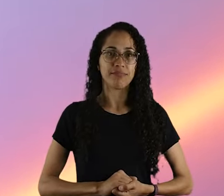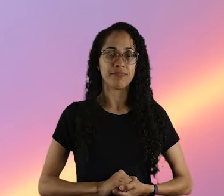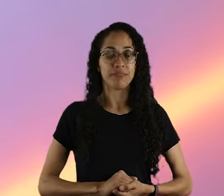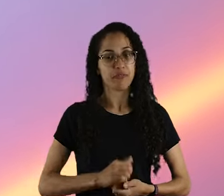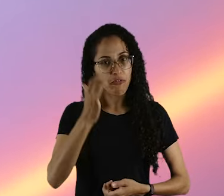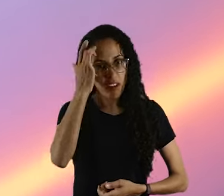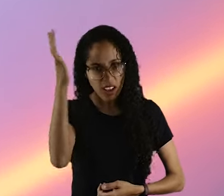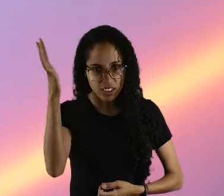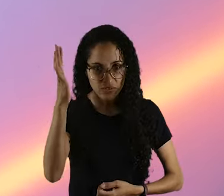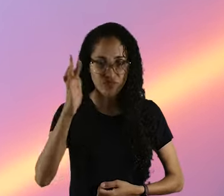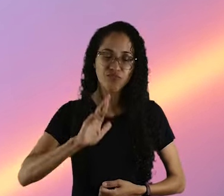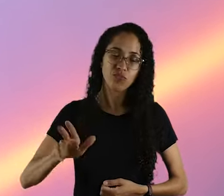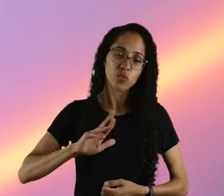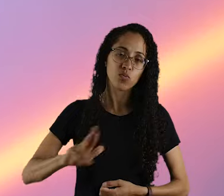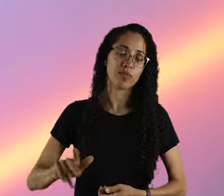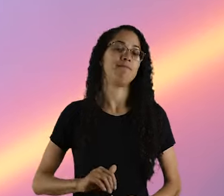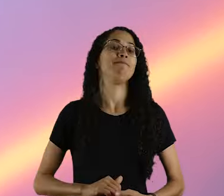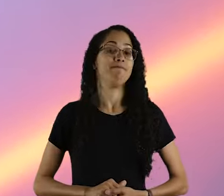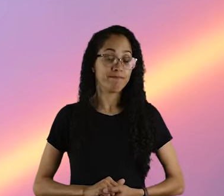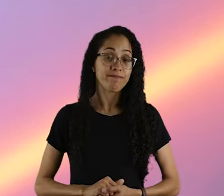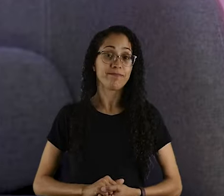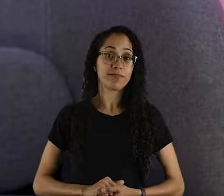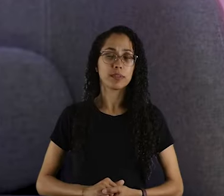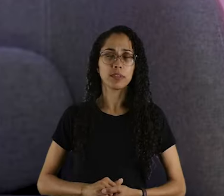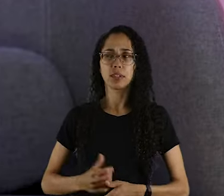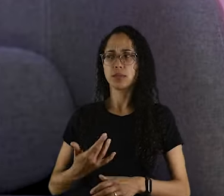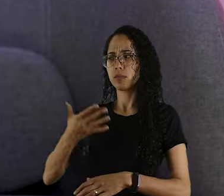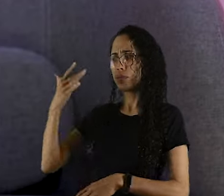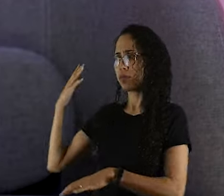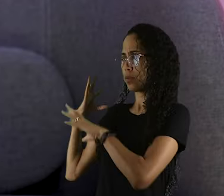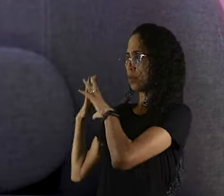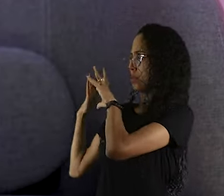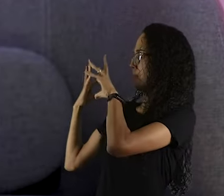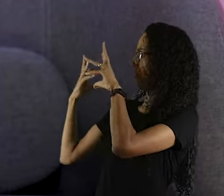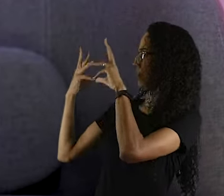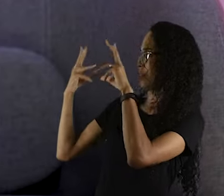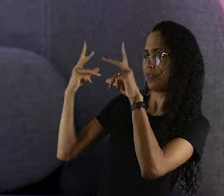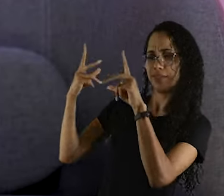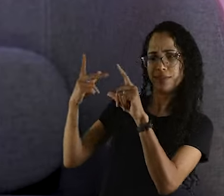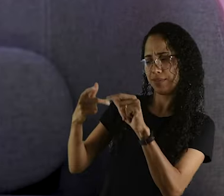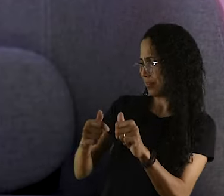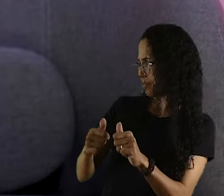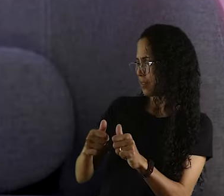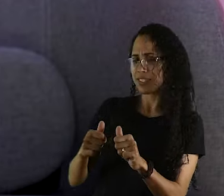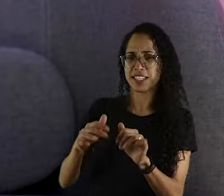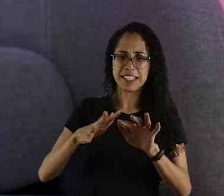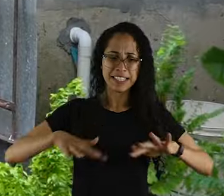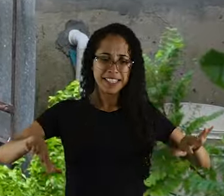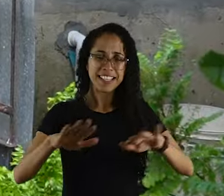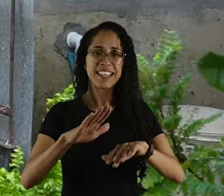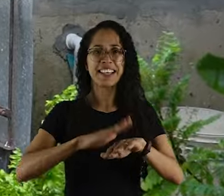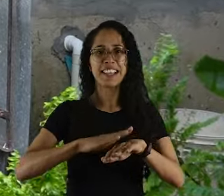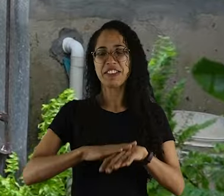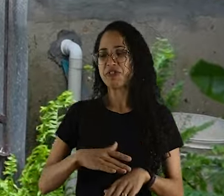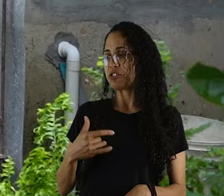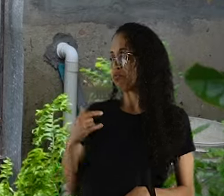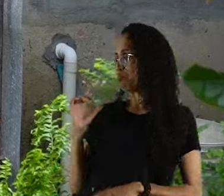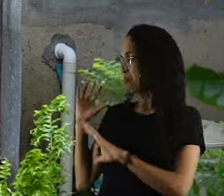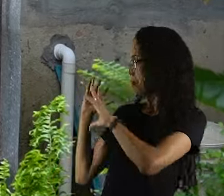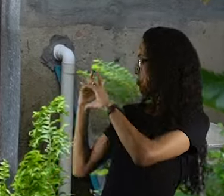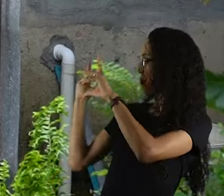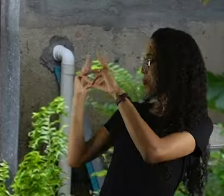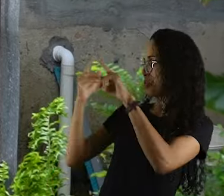as coisas não são fáceis, né? Não foram fáceis. E olhando para trás e fazendo essa dinâmica aqui, me dá bastante orgulho